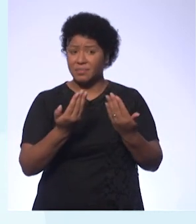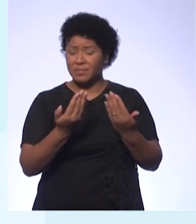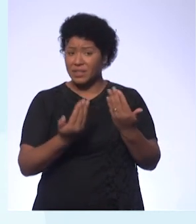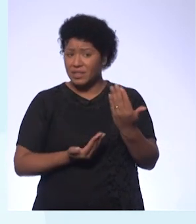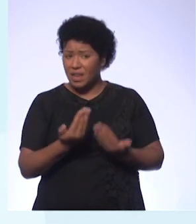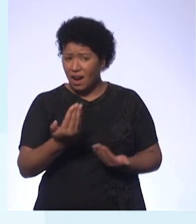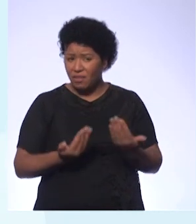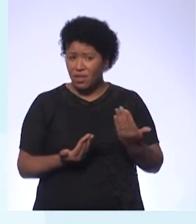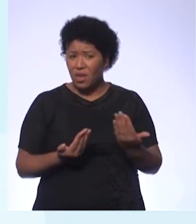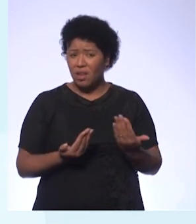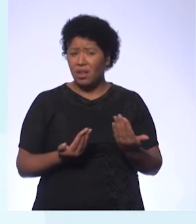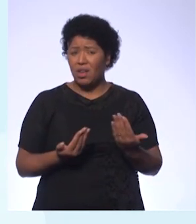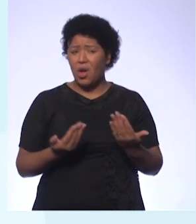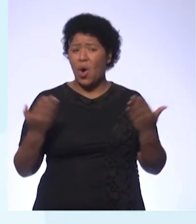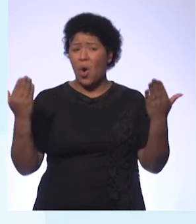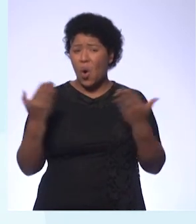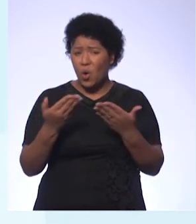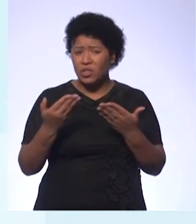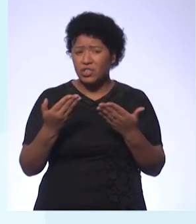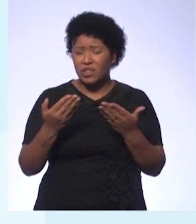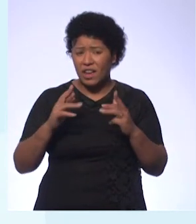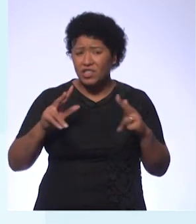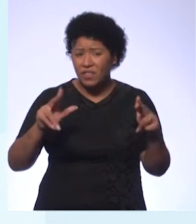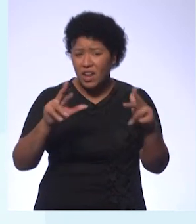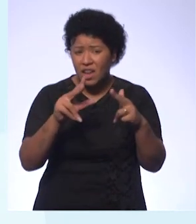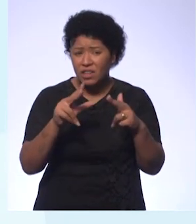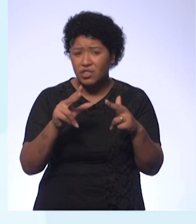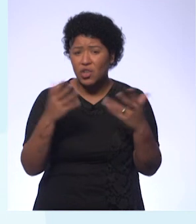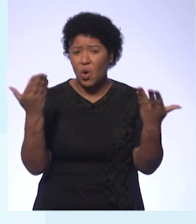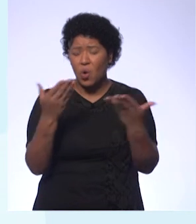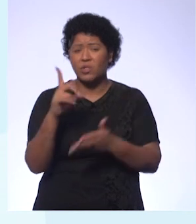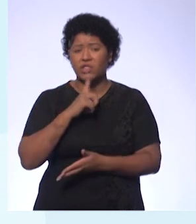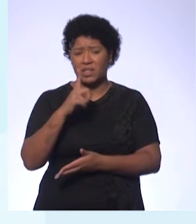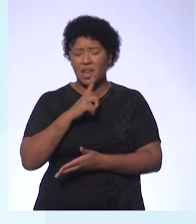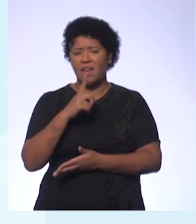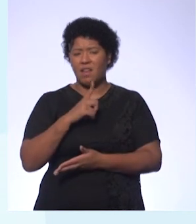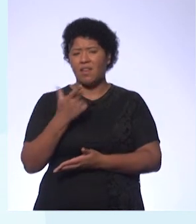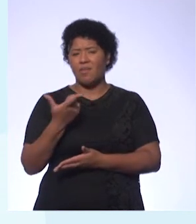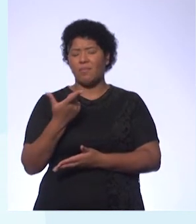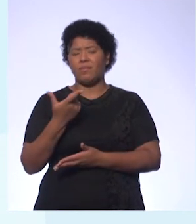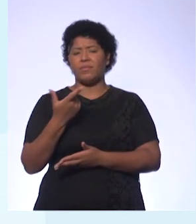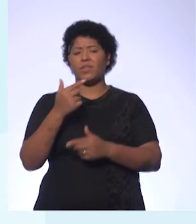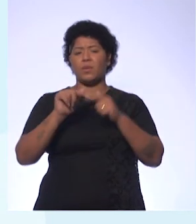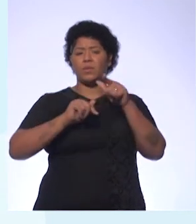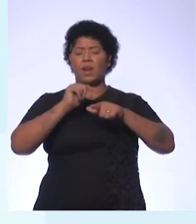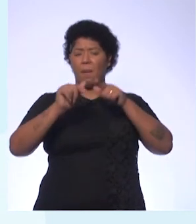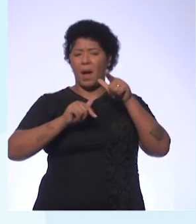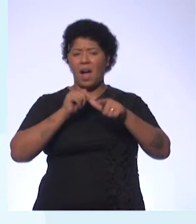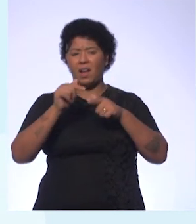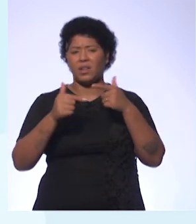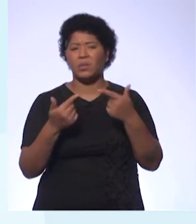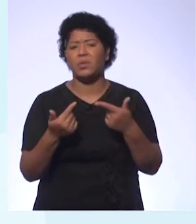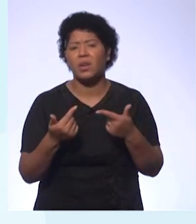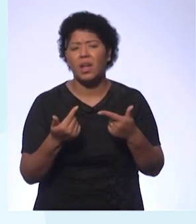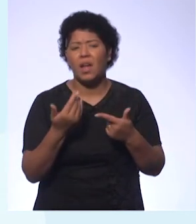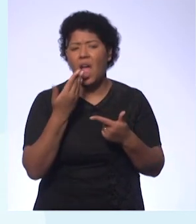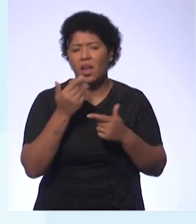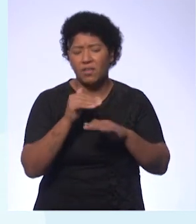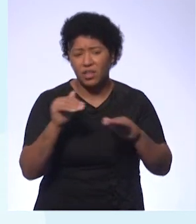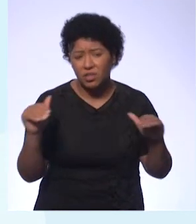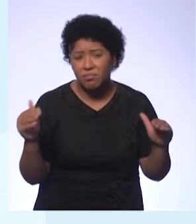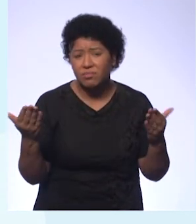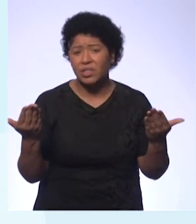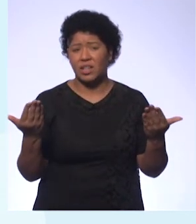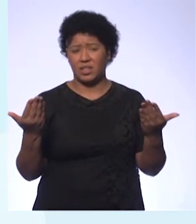mesmas que hoje? Hoje ainda existe, né, o trabalho infantil, algo que está pautado aqui como uma